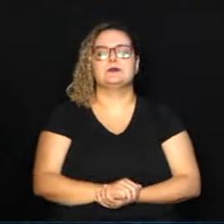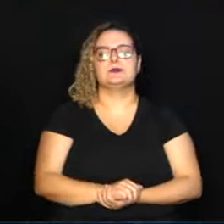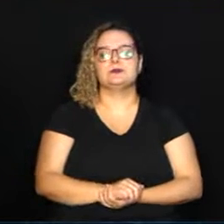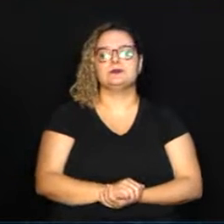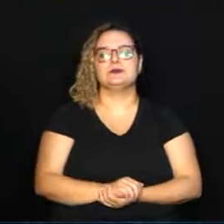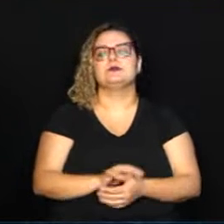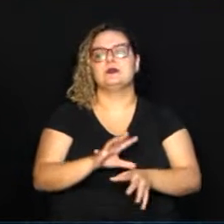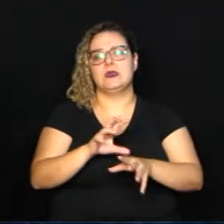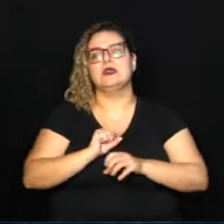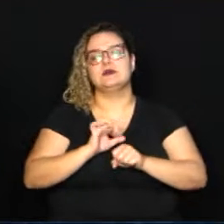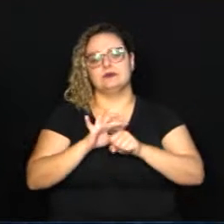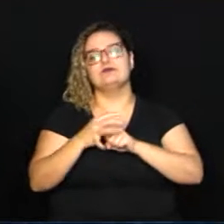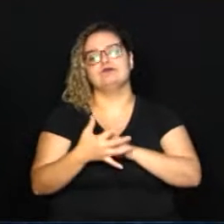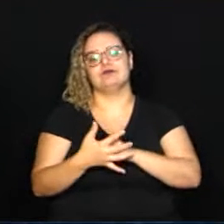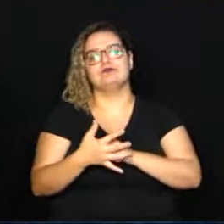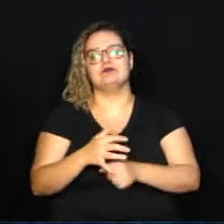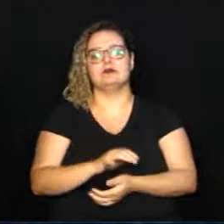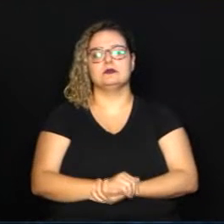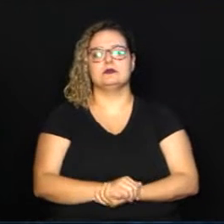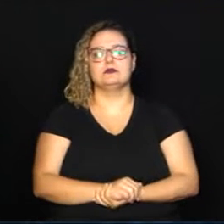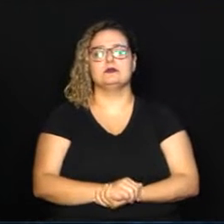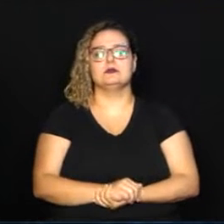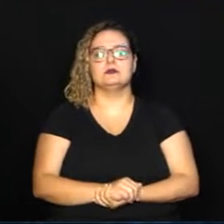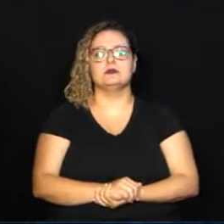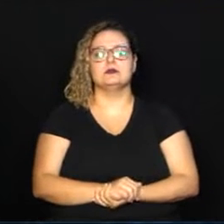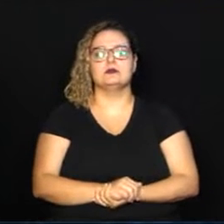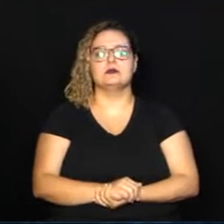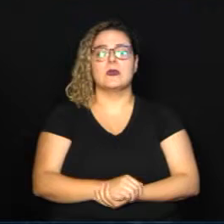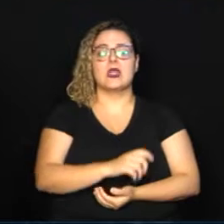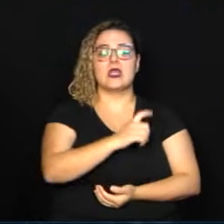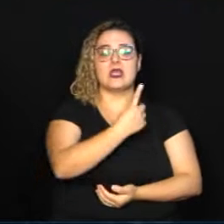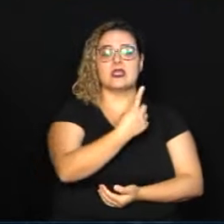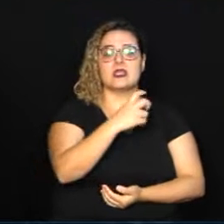de Covid-19 na cidade. Indaiatuba,